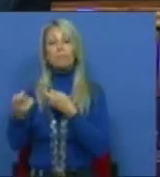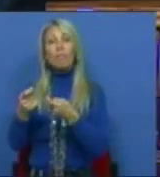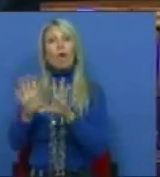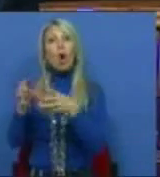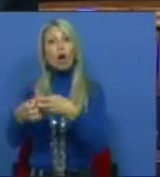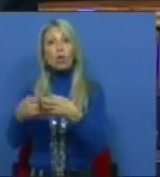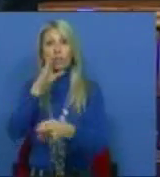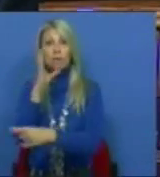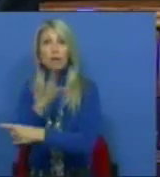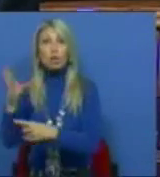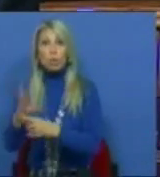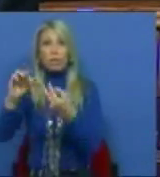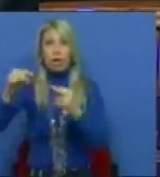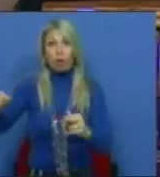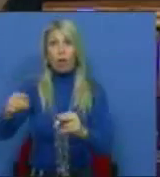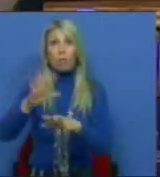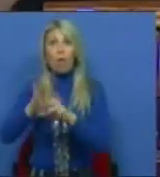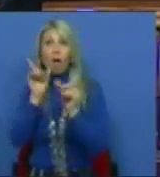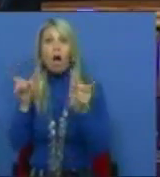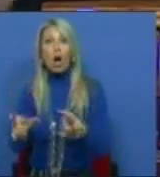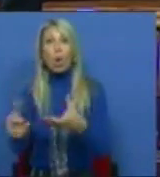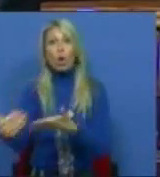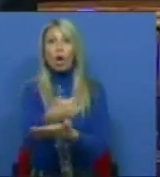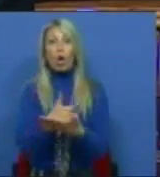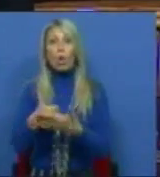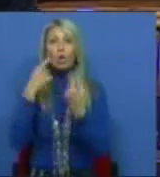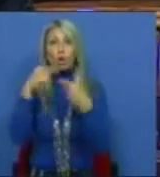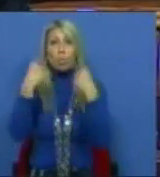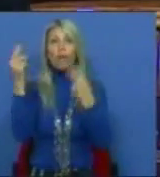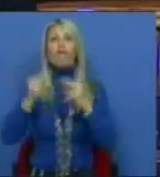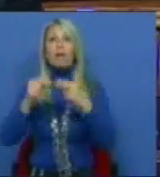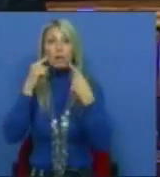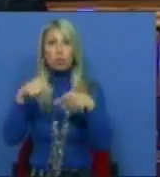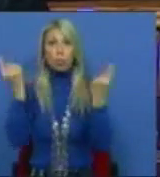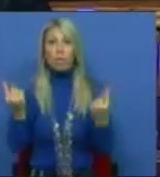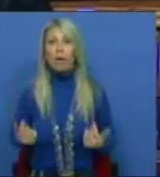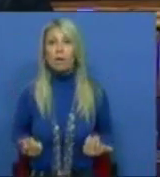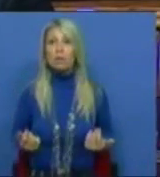controle sobre os recursos públicos, as finanças públicas.